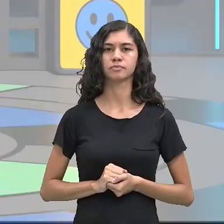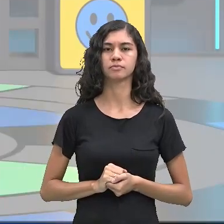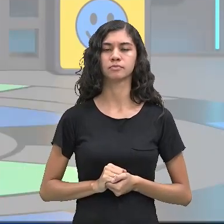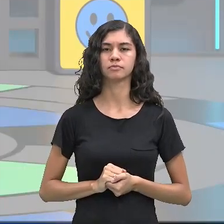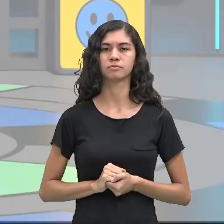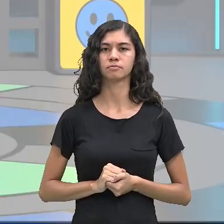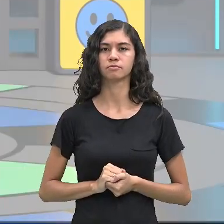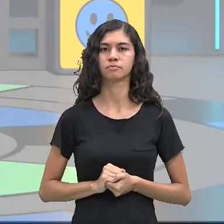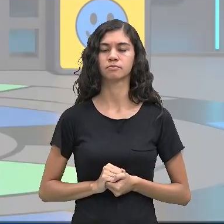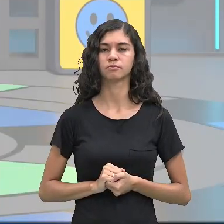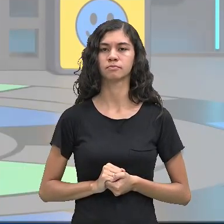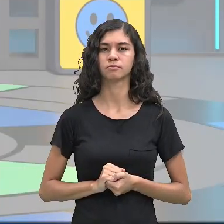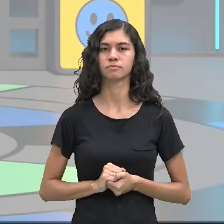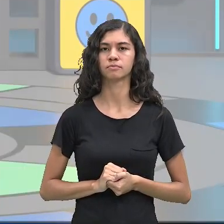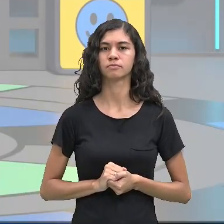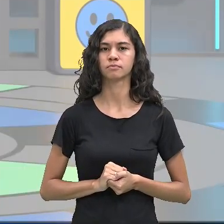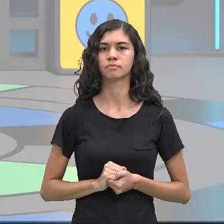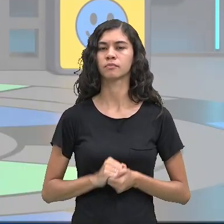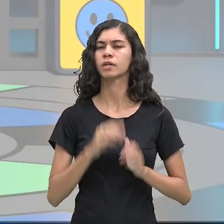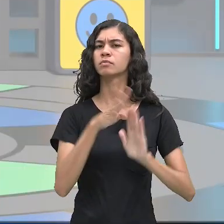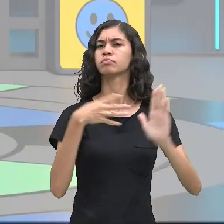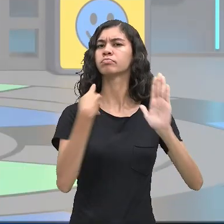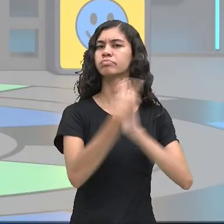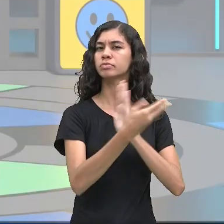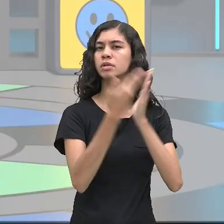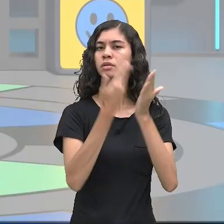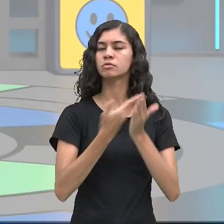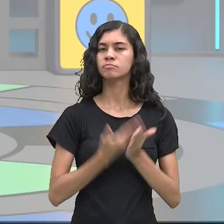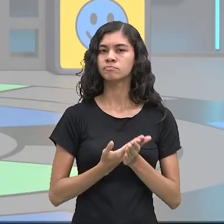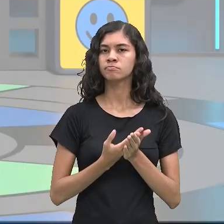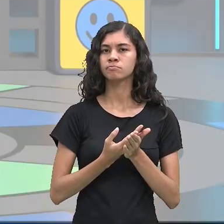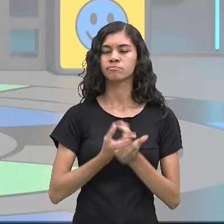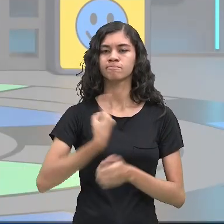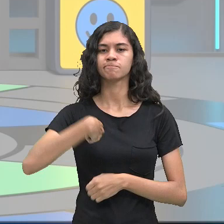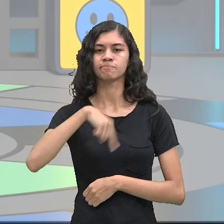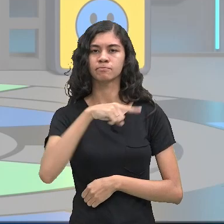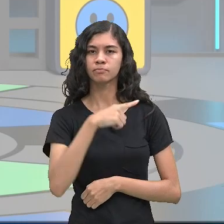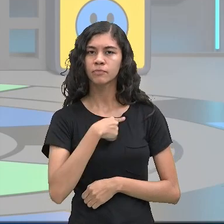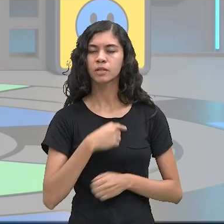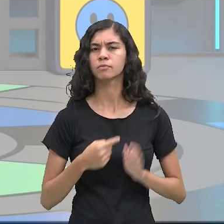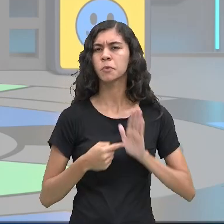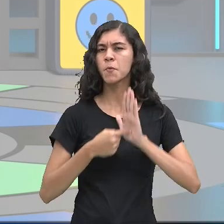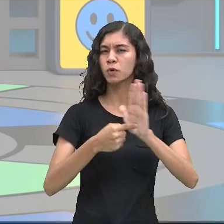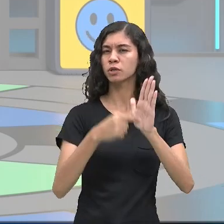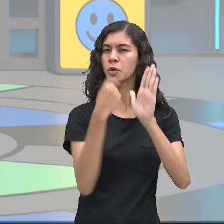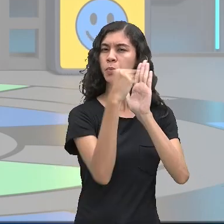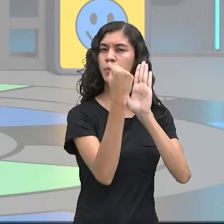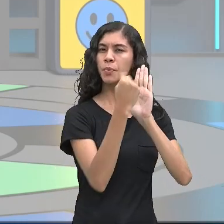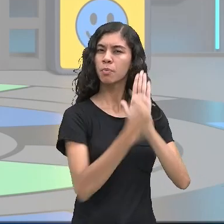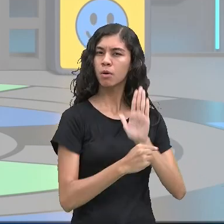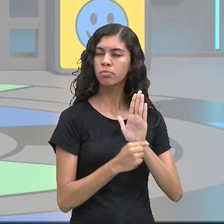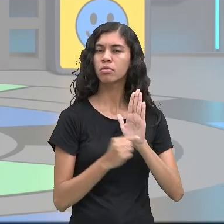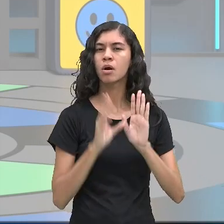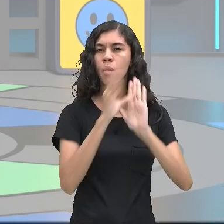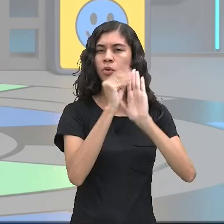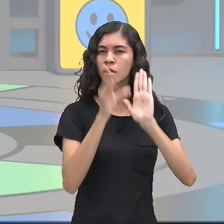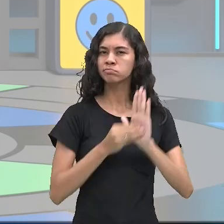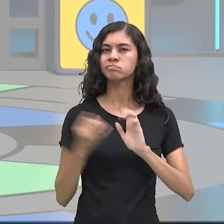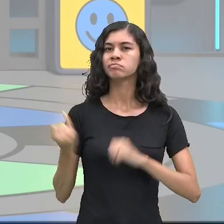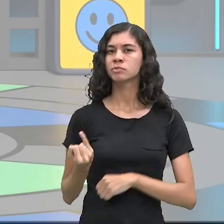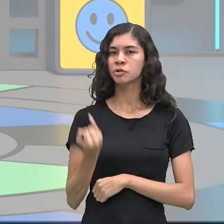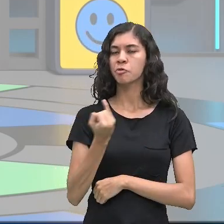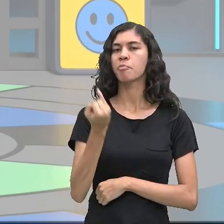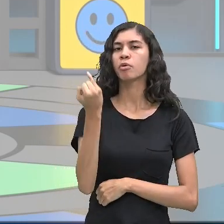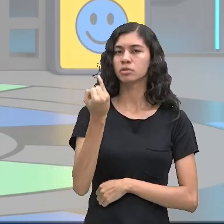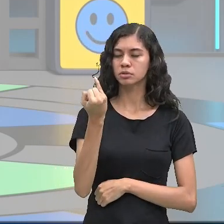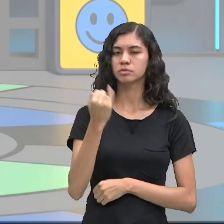É isso aí, pessoal. No nosso cronograma de estudo, nós vamos listar aqui alguns conteúdos que são relevantes, tanto esses